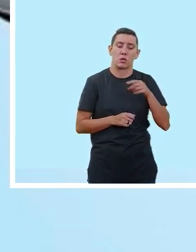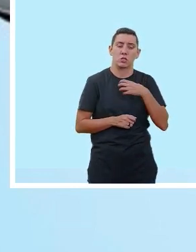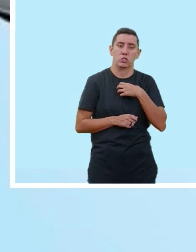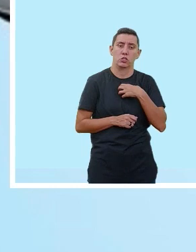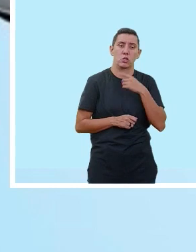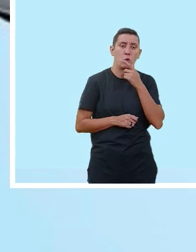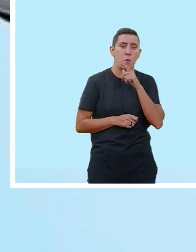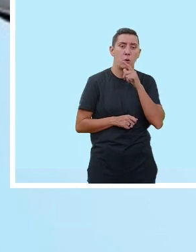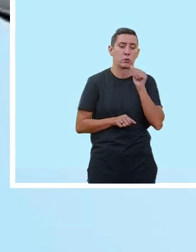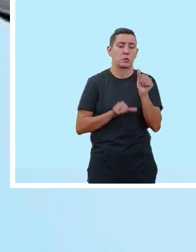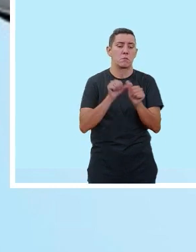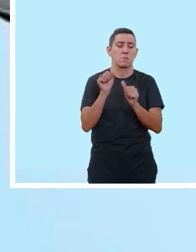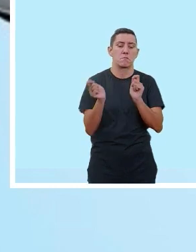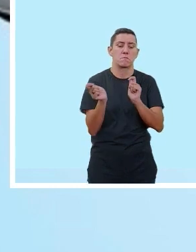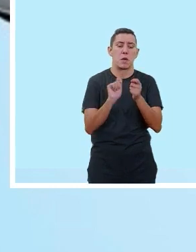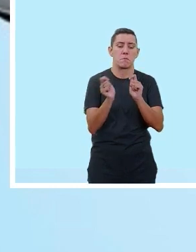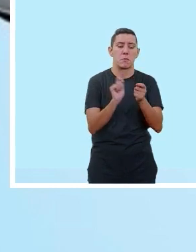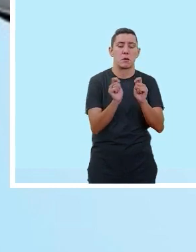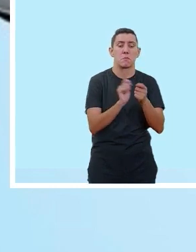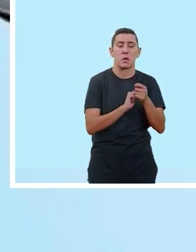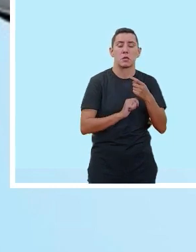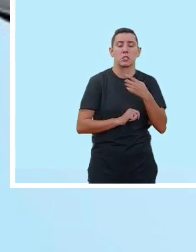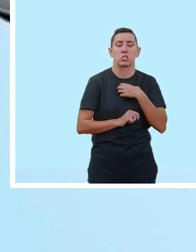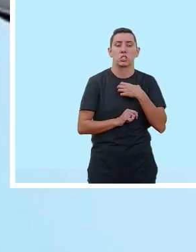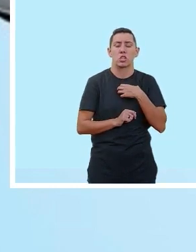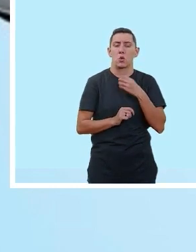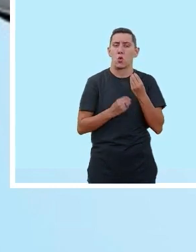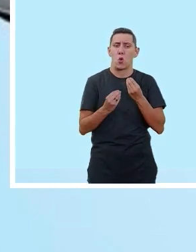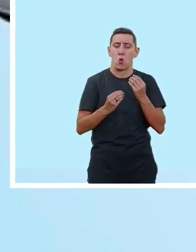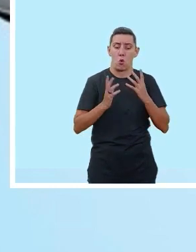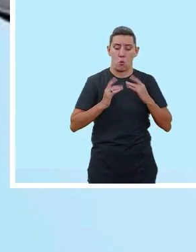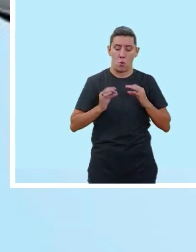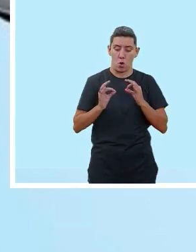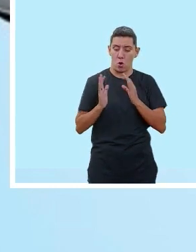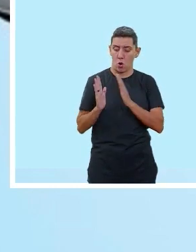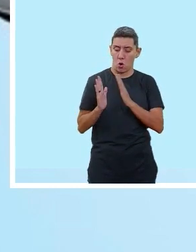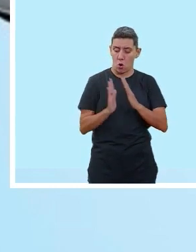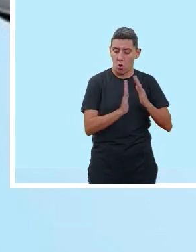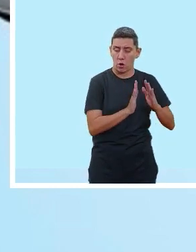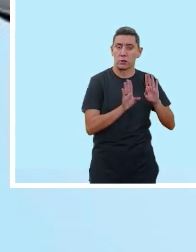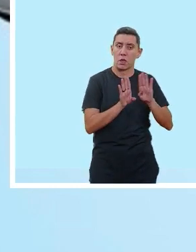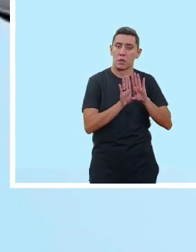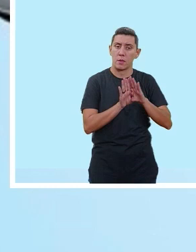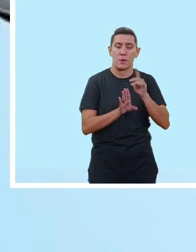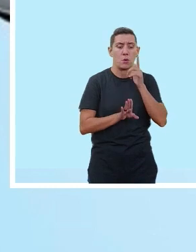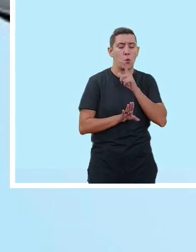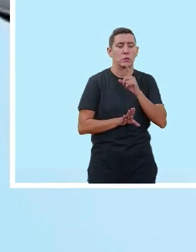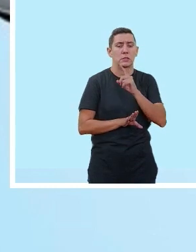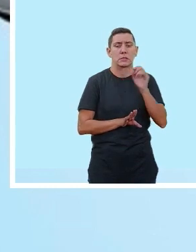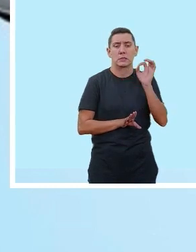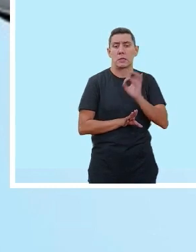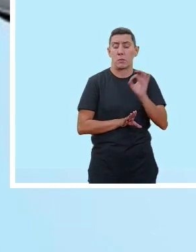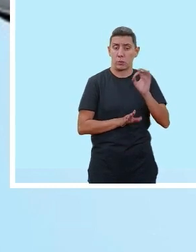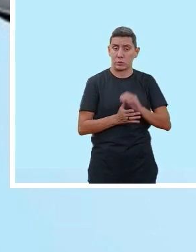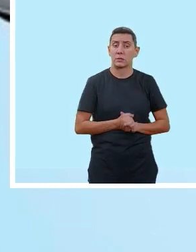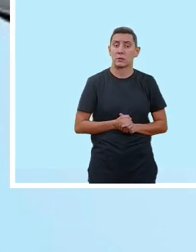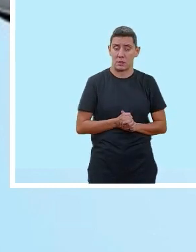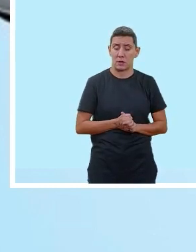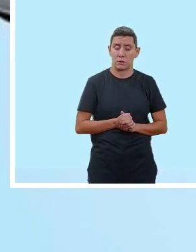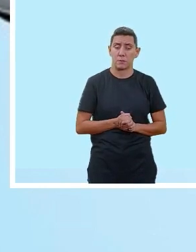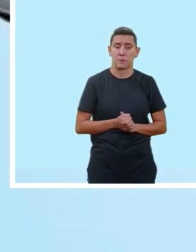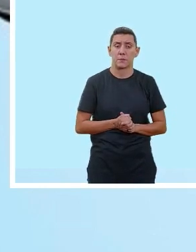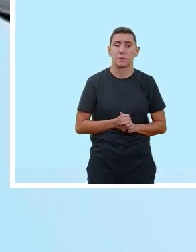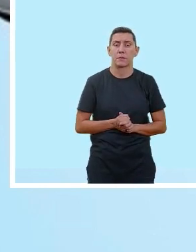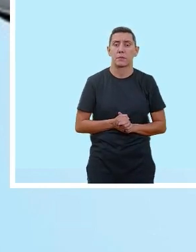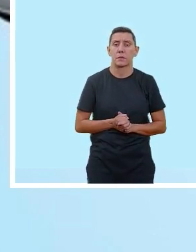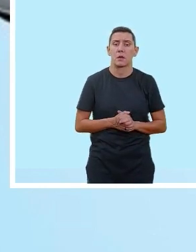virtualização de forma muito mais organizada e eficiente, né? Então aqui nós temos um exemplo prático, né? Isso